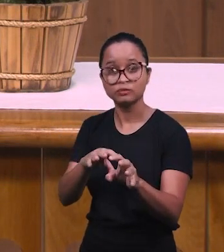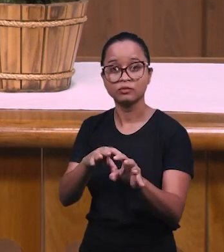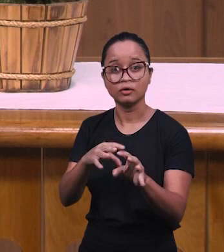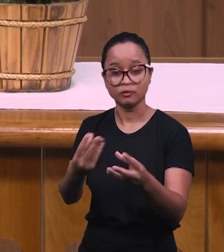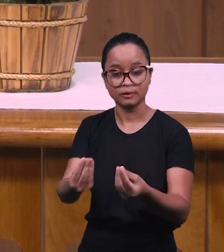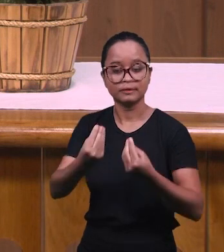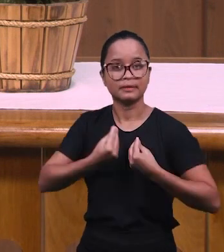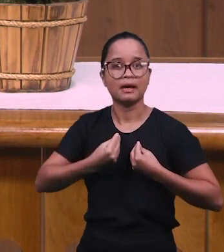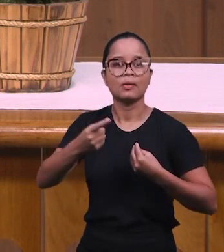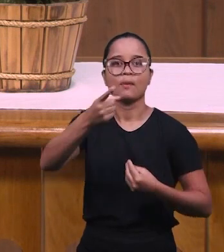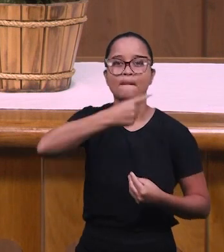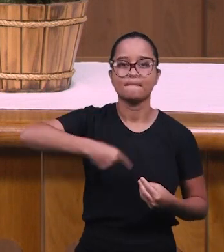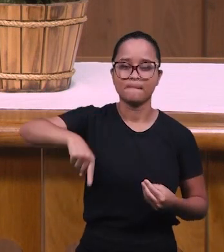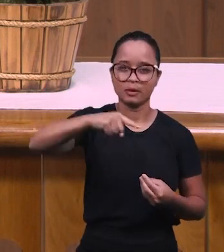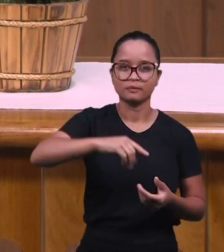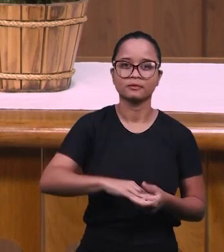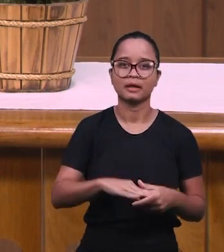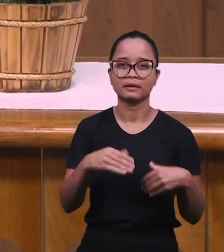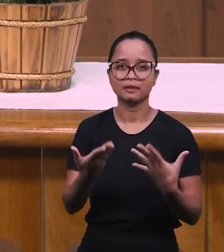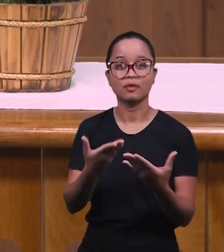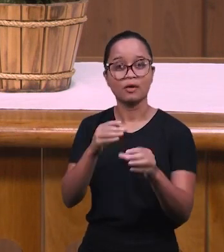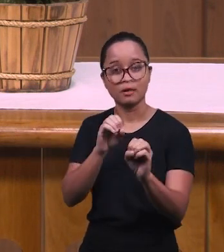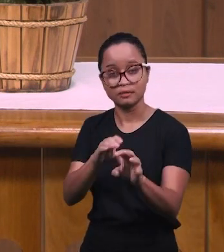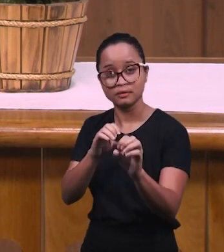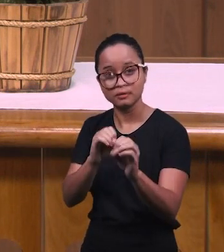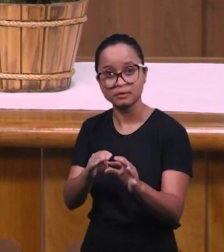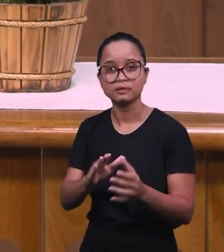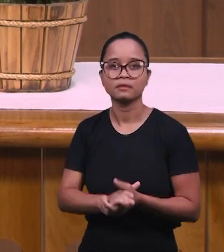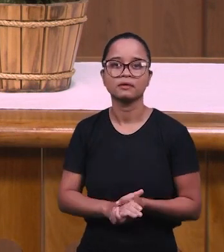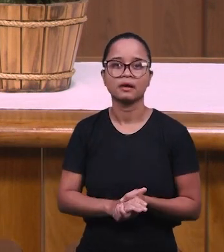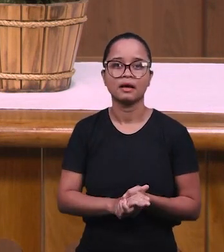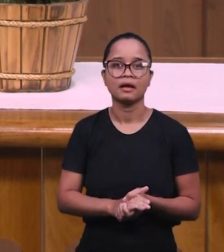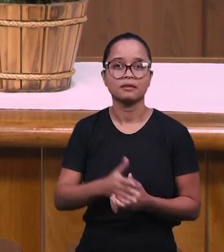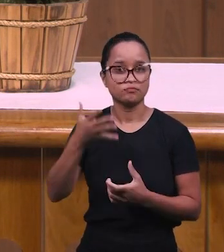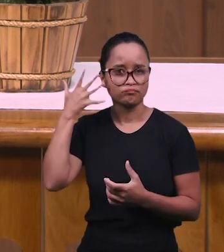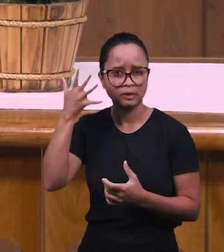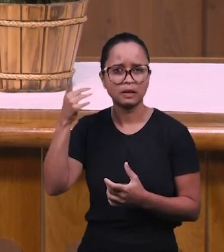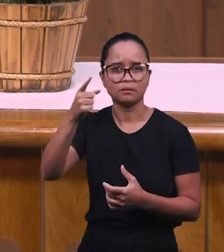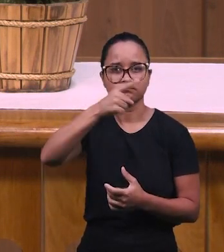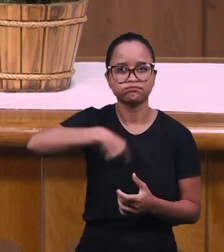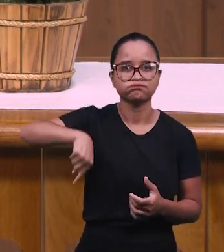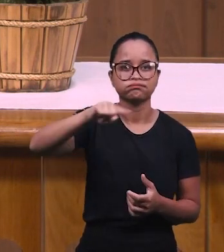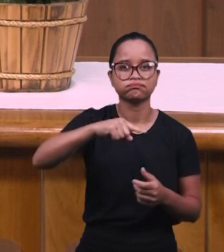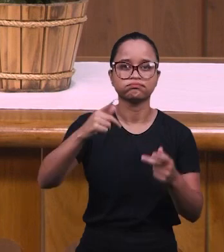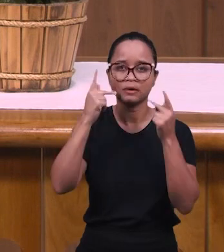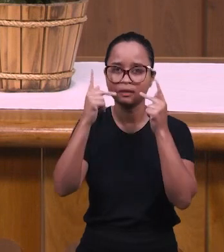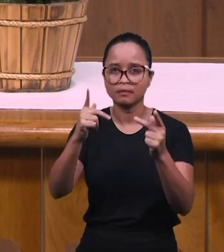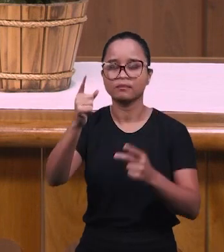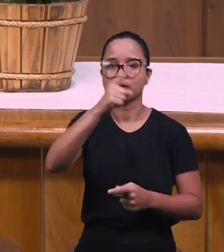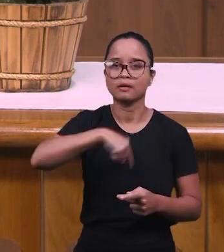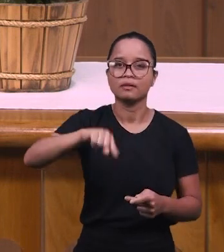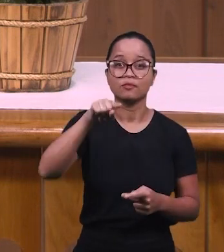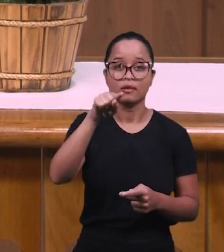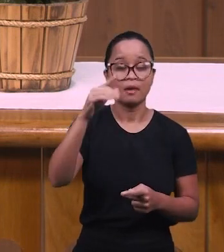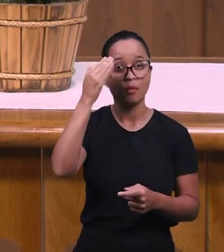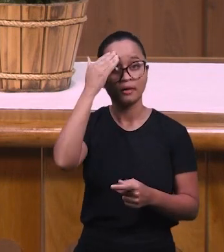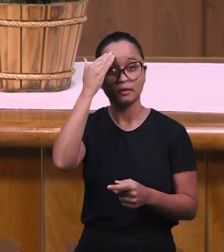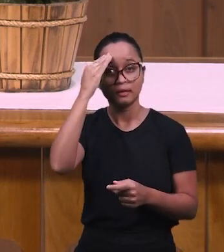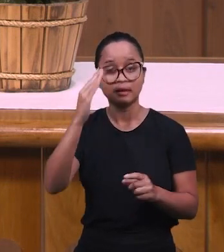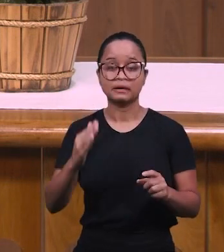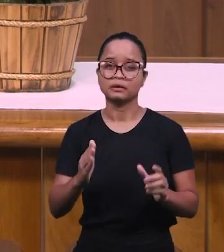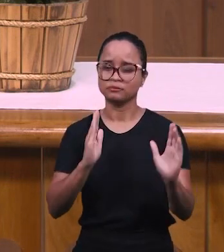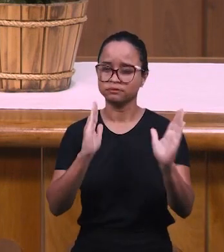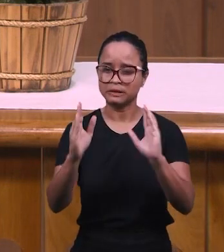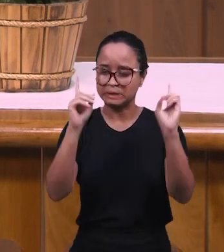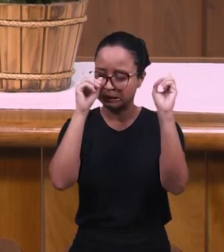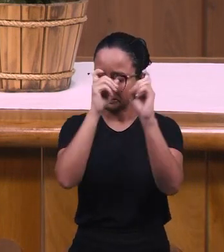foi nos deixado. Meus irmãos, este é um ensino para nós, esta é a palavra para nós, que você possa entender isso. Nos